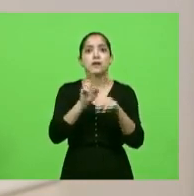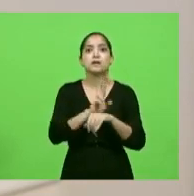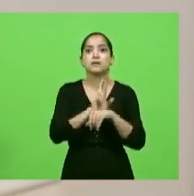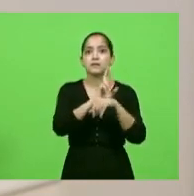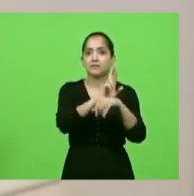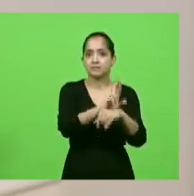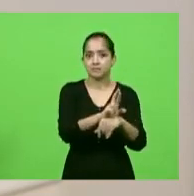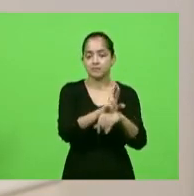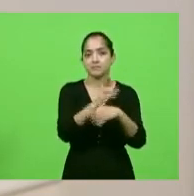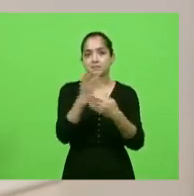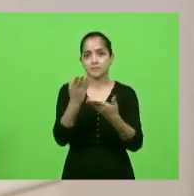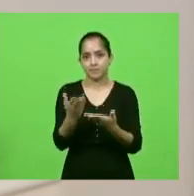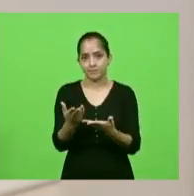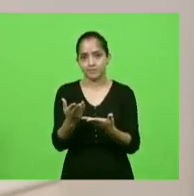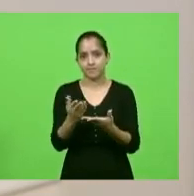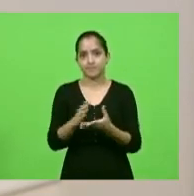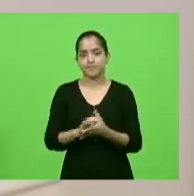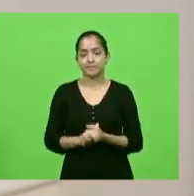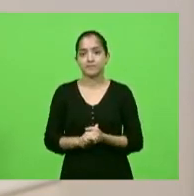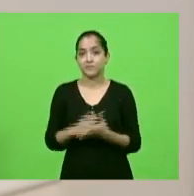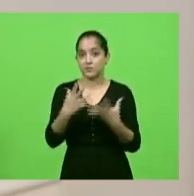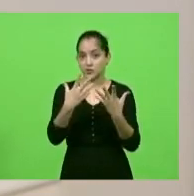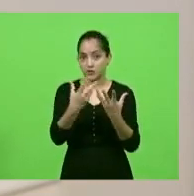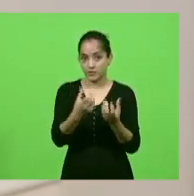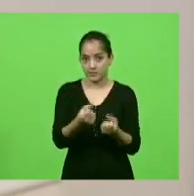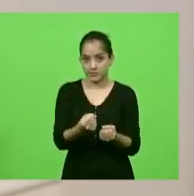ofertada e no juízo de admissibilidade.